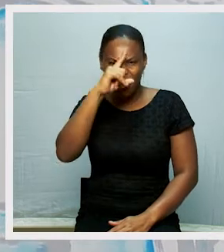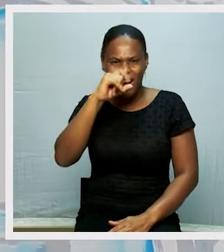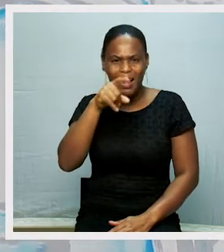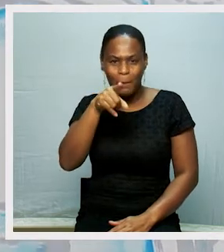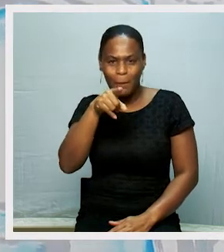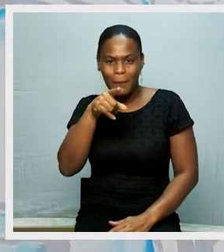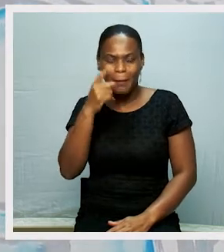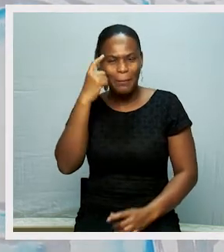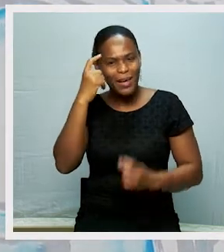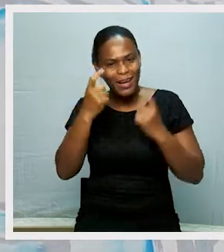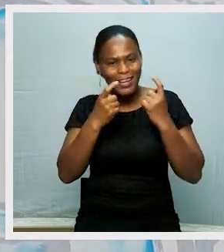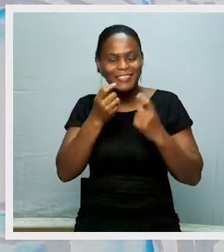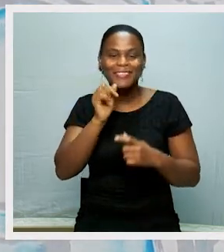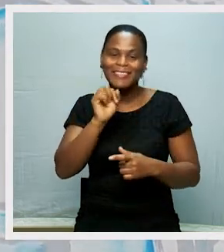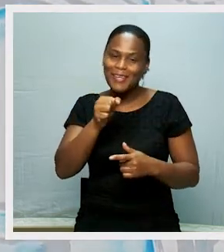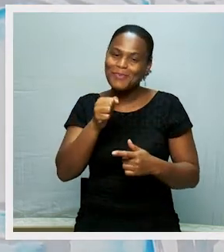Pensem.